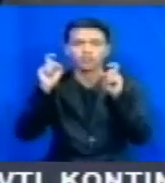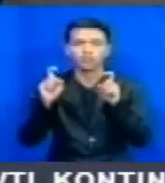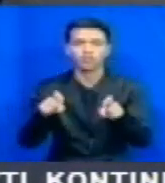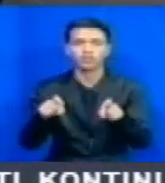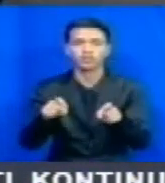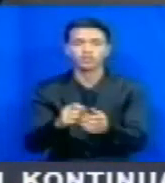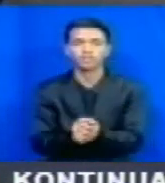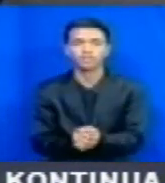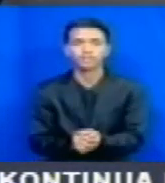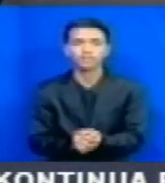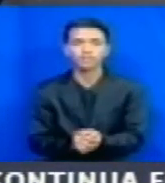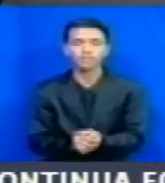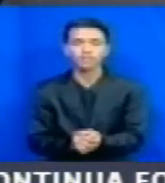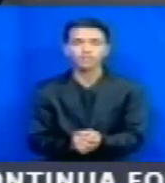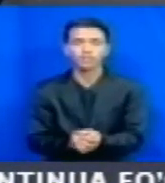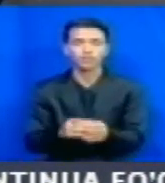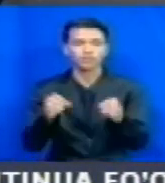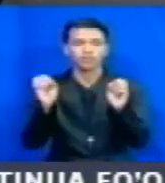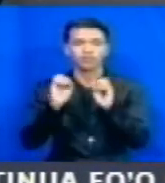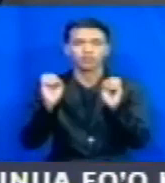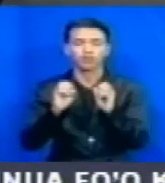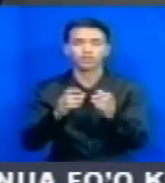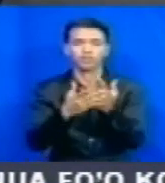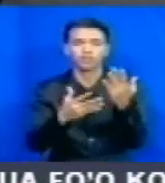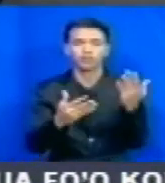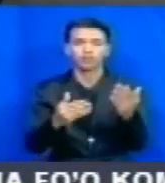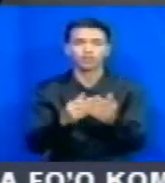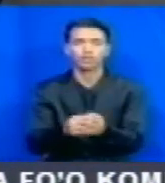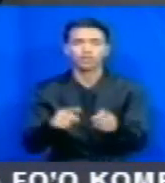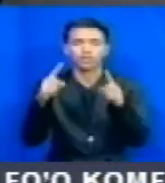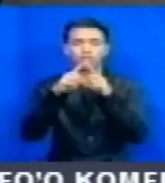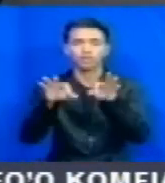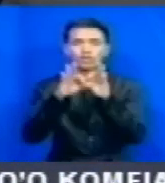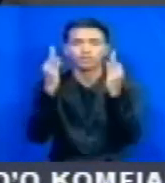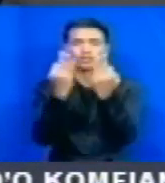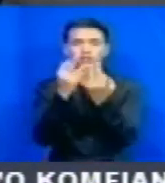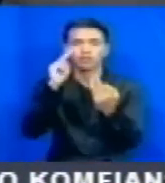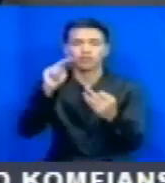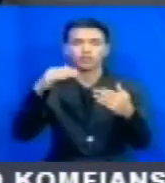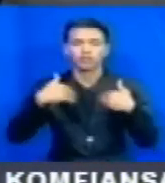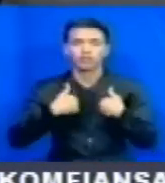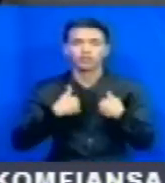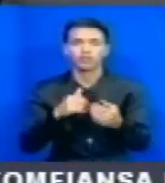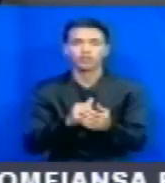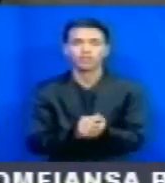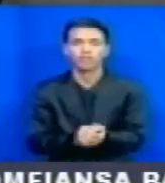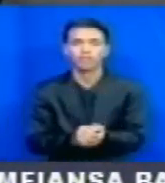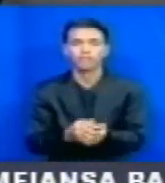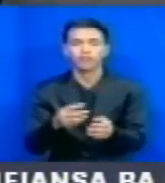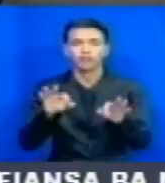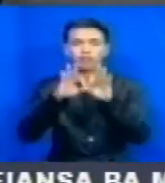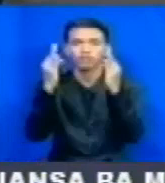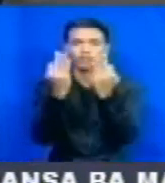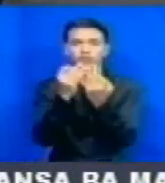ainda nem na disponível em Banco Sangue, e ba família nem hija. Agora na hira re res ki a familia